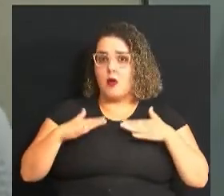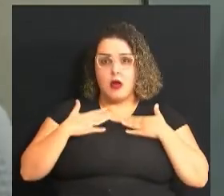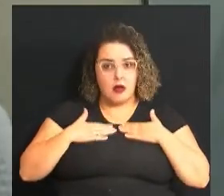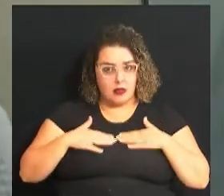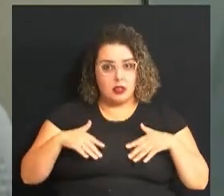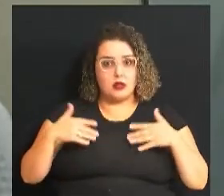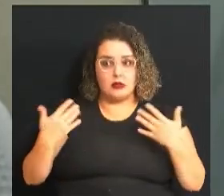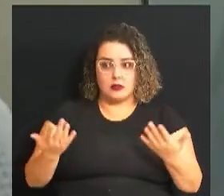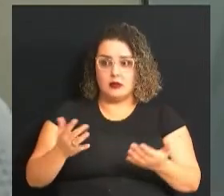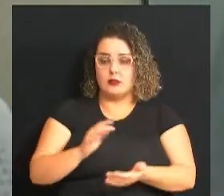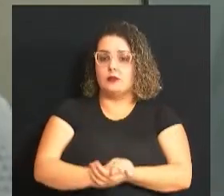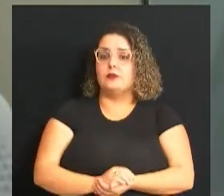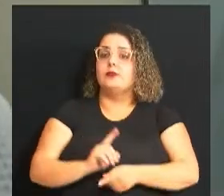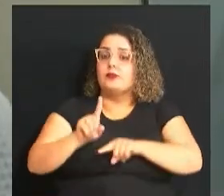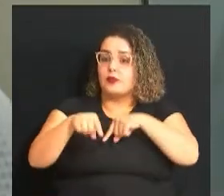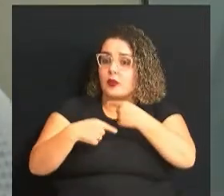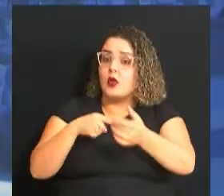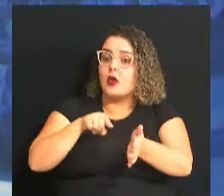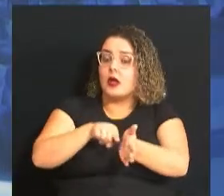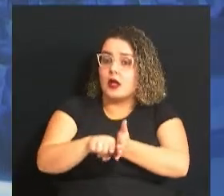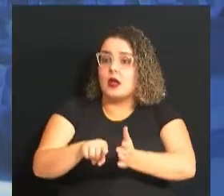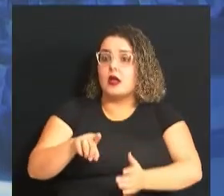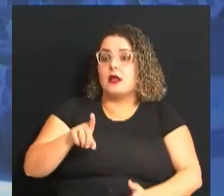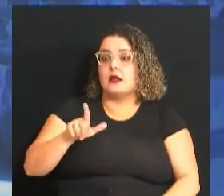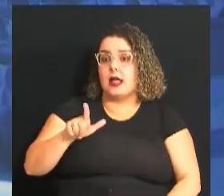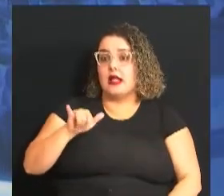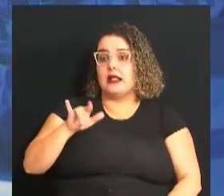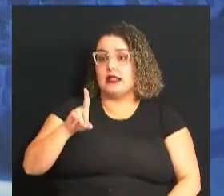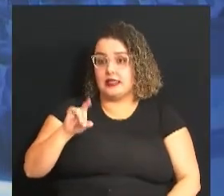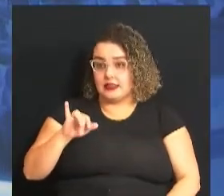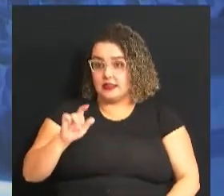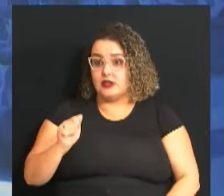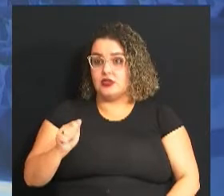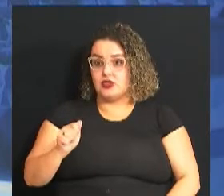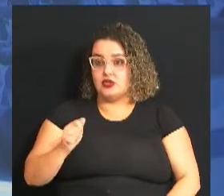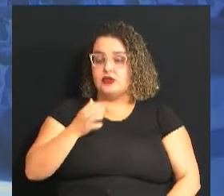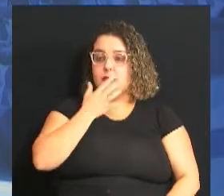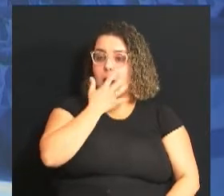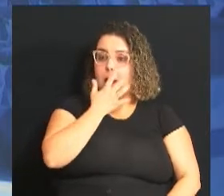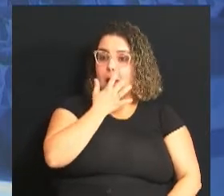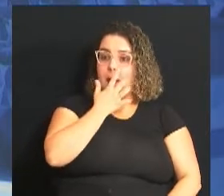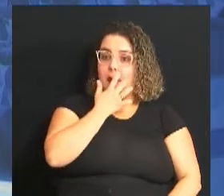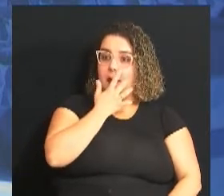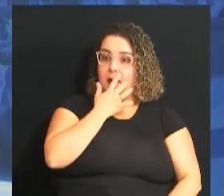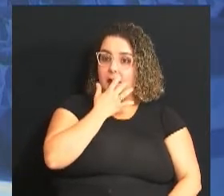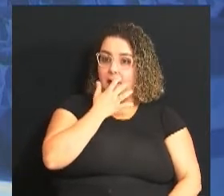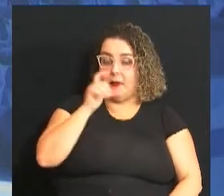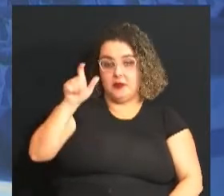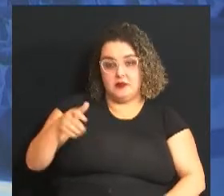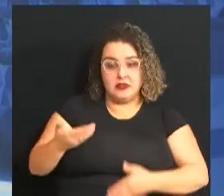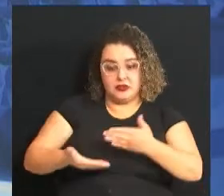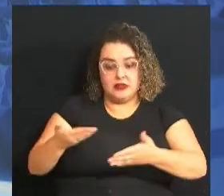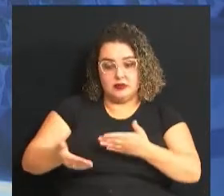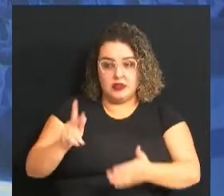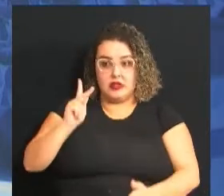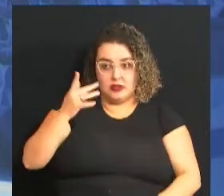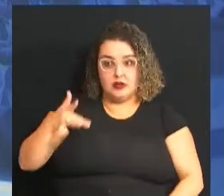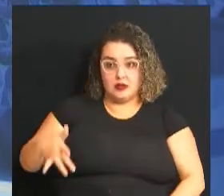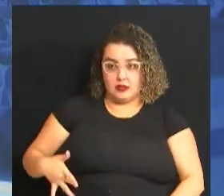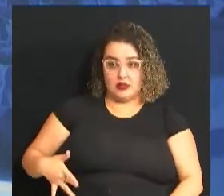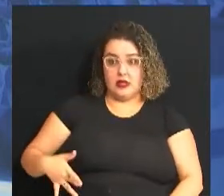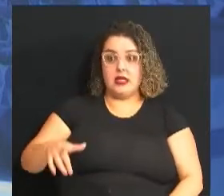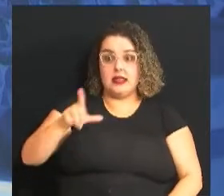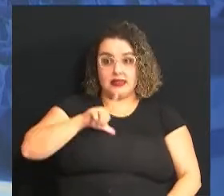isso. Outra pergunta aqui, essa é da Lídia, do Parque Fernanda. Uma pessoa que fez o tratamento de hepatite pode voltar a ter uma